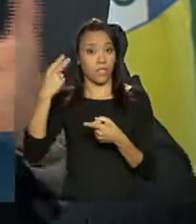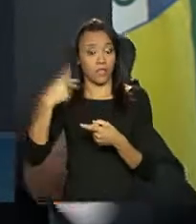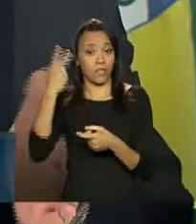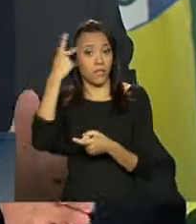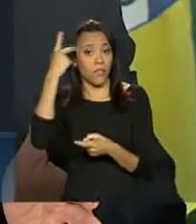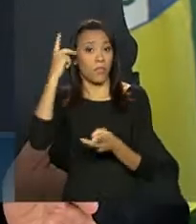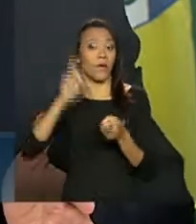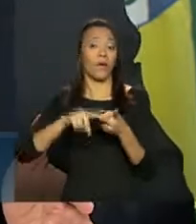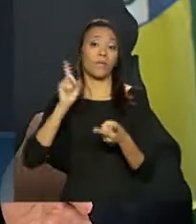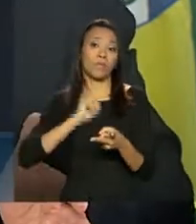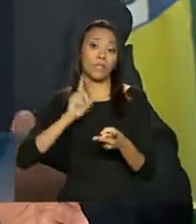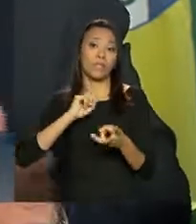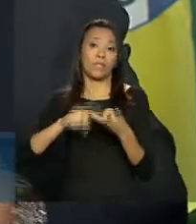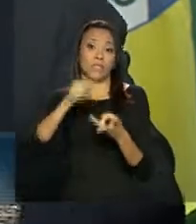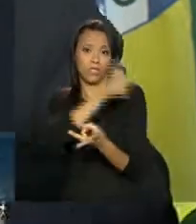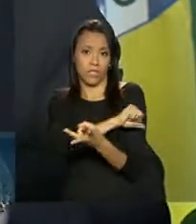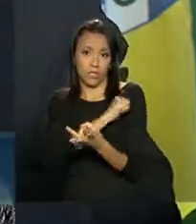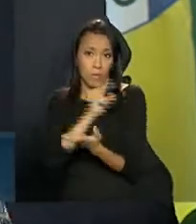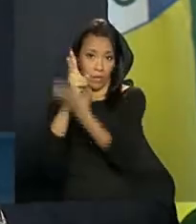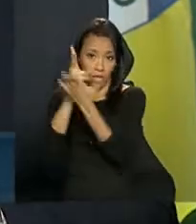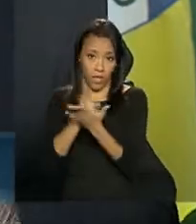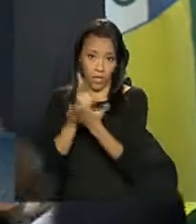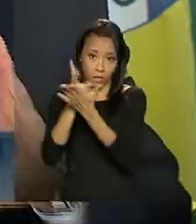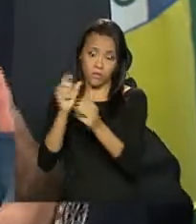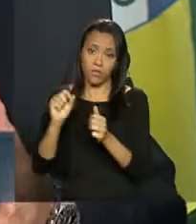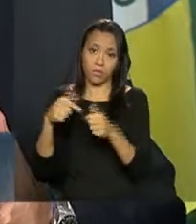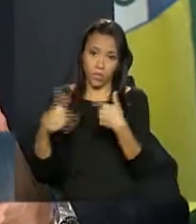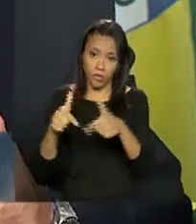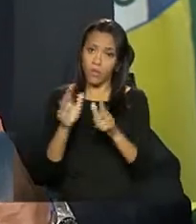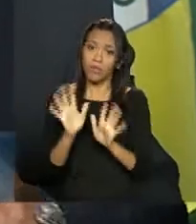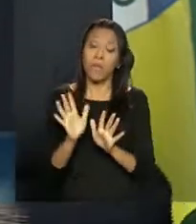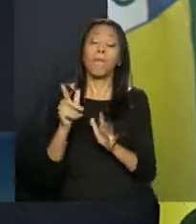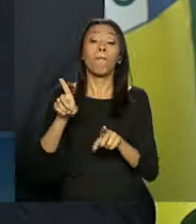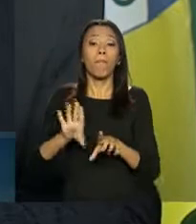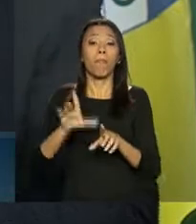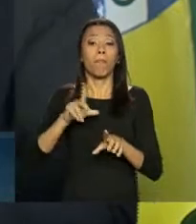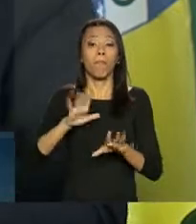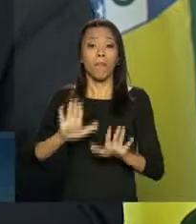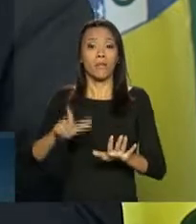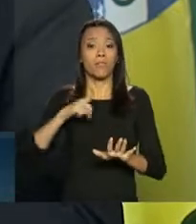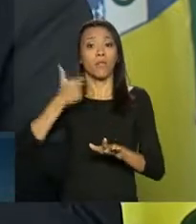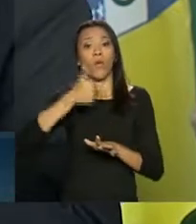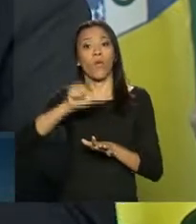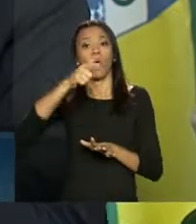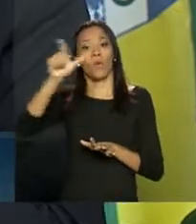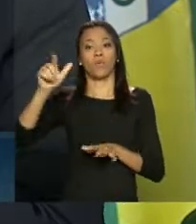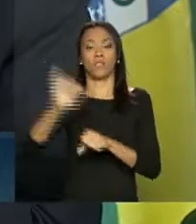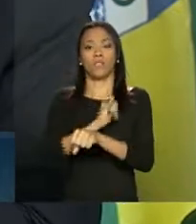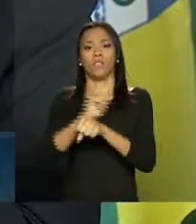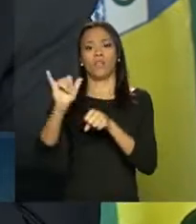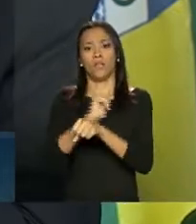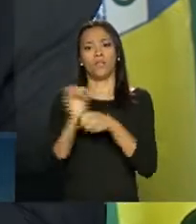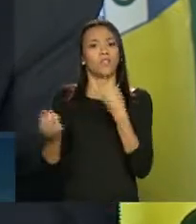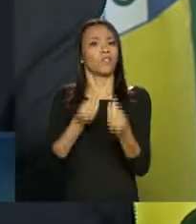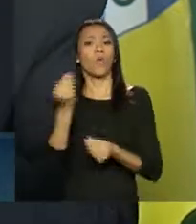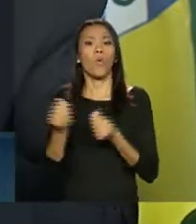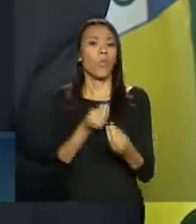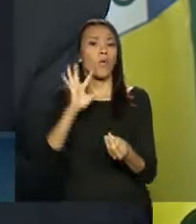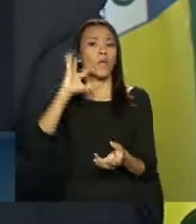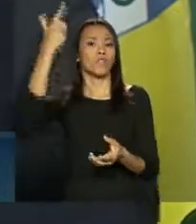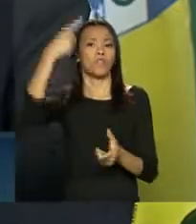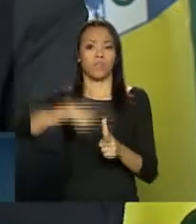Espírito Santo e Rio de Janeiro mais outras ações esses estados estão adotando com o apoio do governo federal